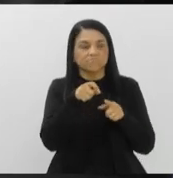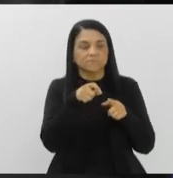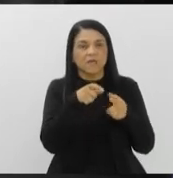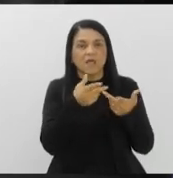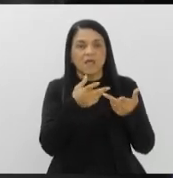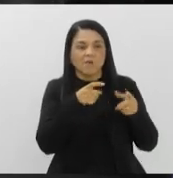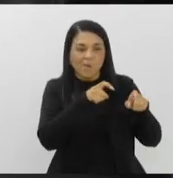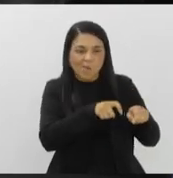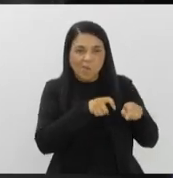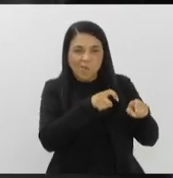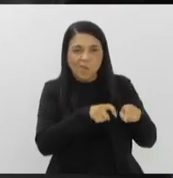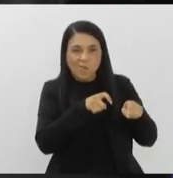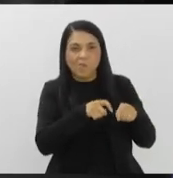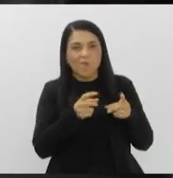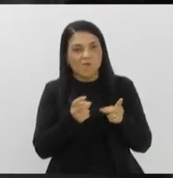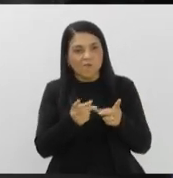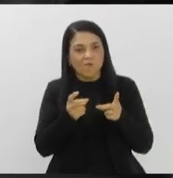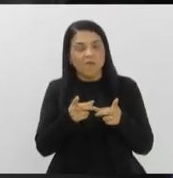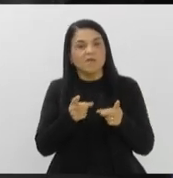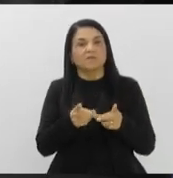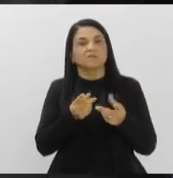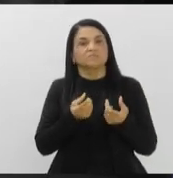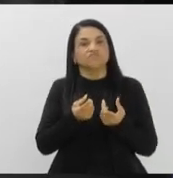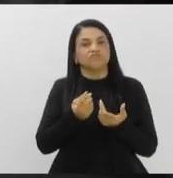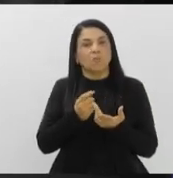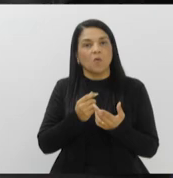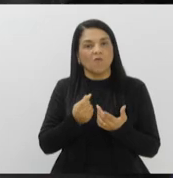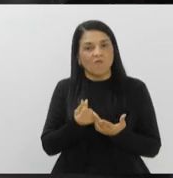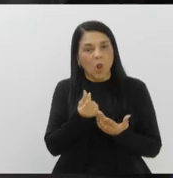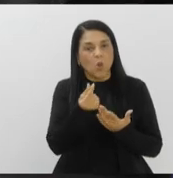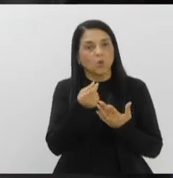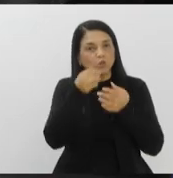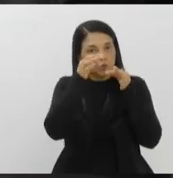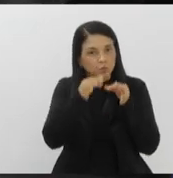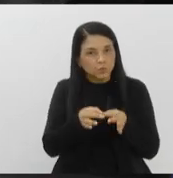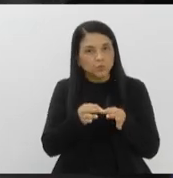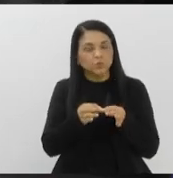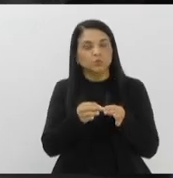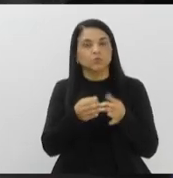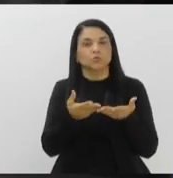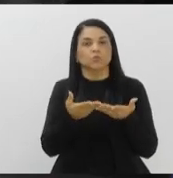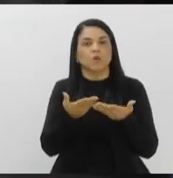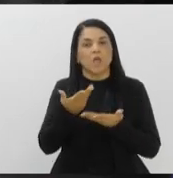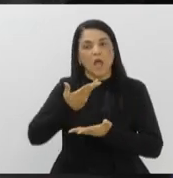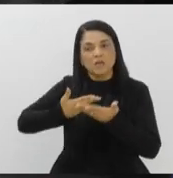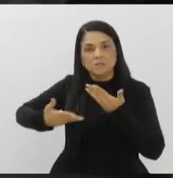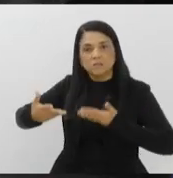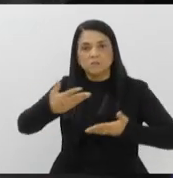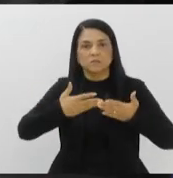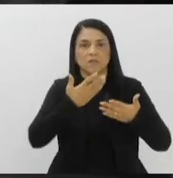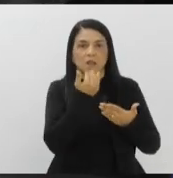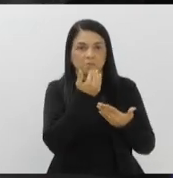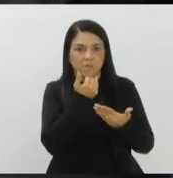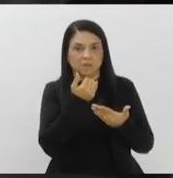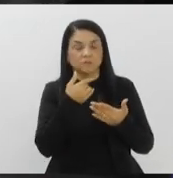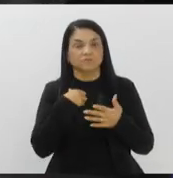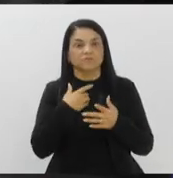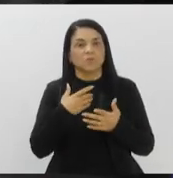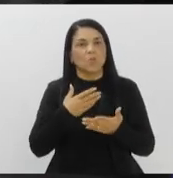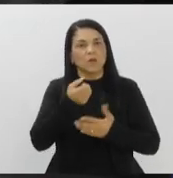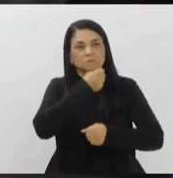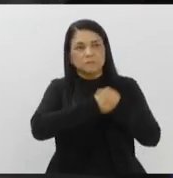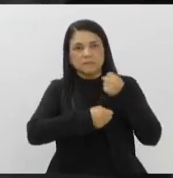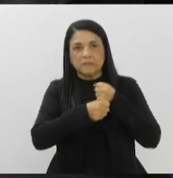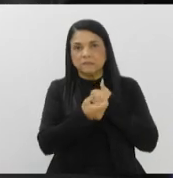comércio justo, né, preço justo, circularidade dos alimentos. Ano retrasado, nós adquirimos 600 barracas,